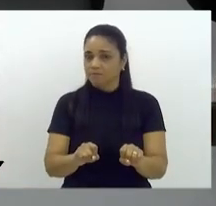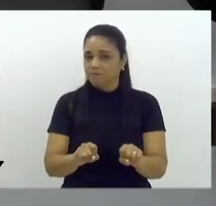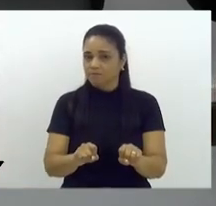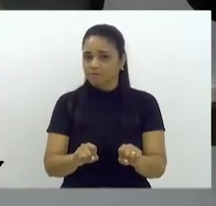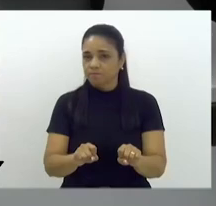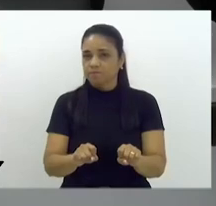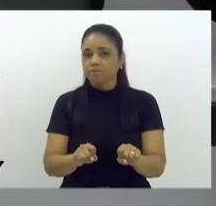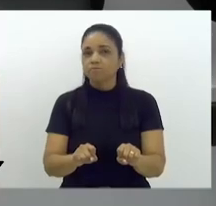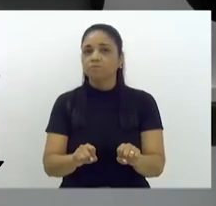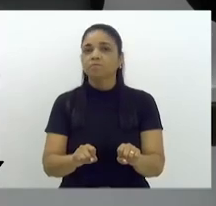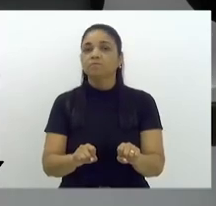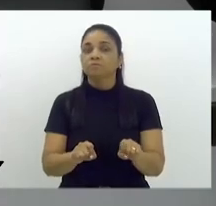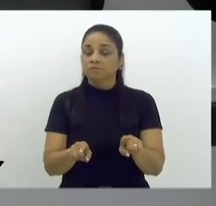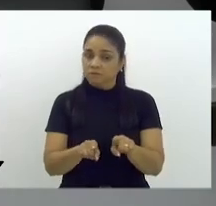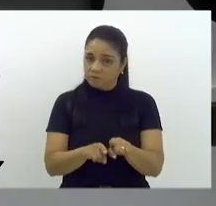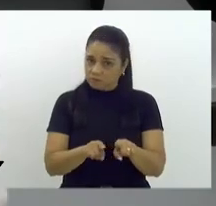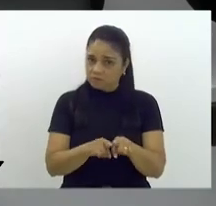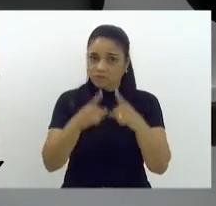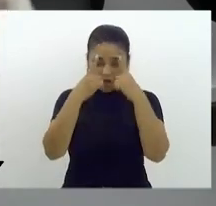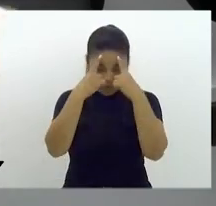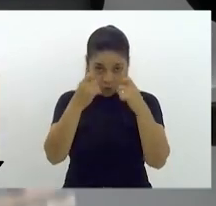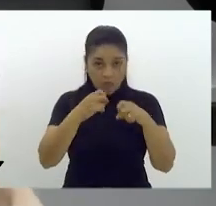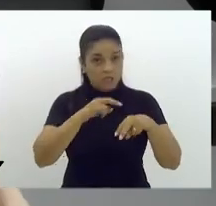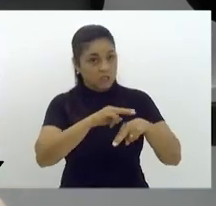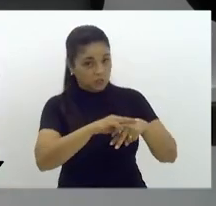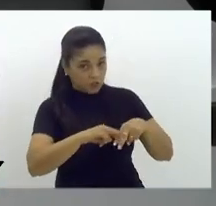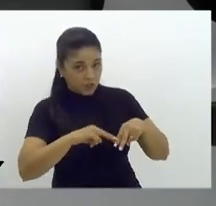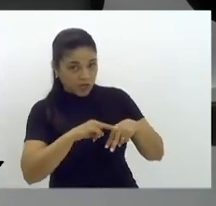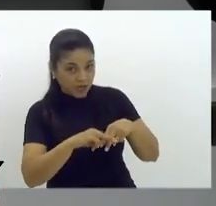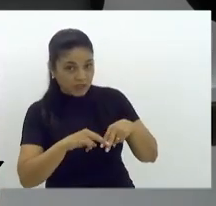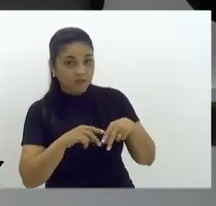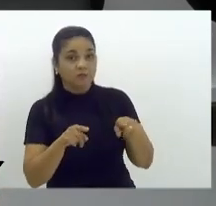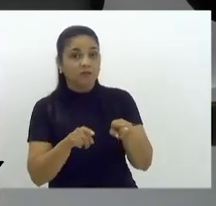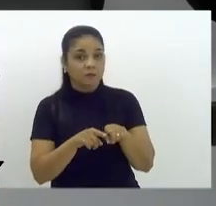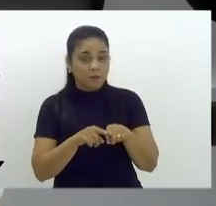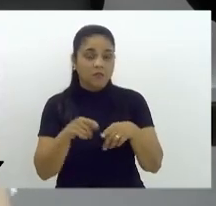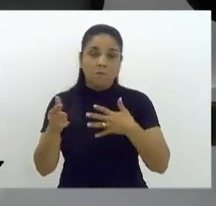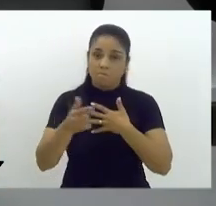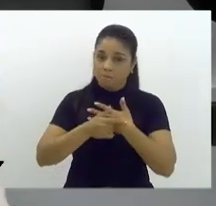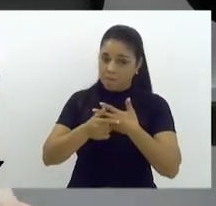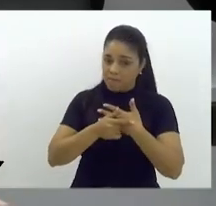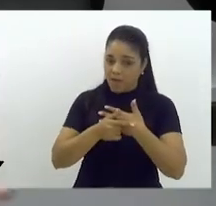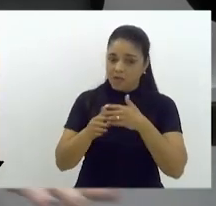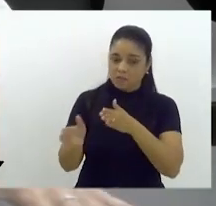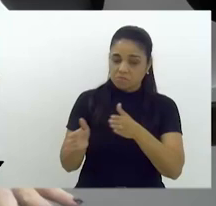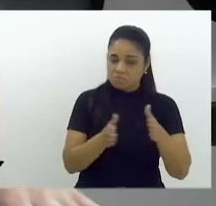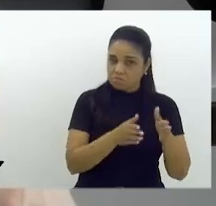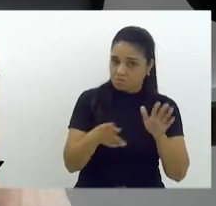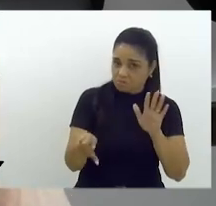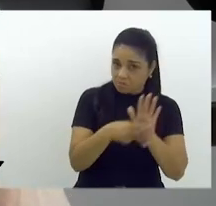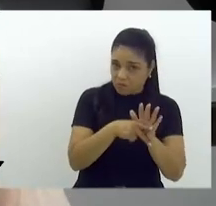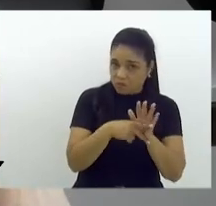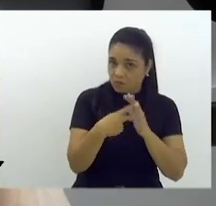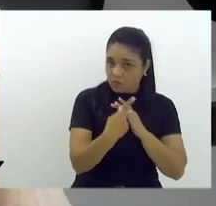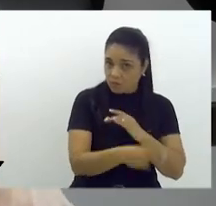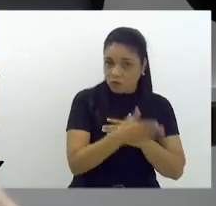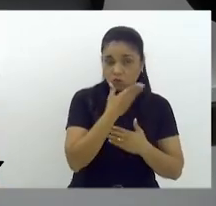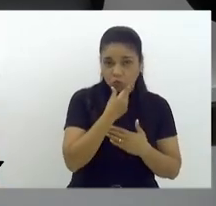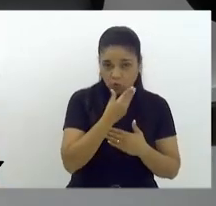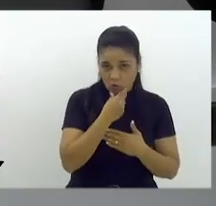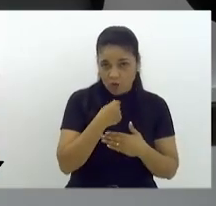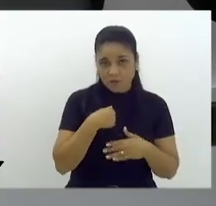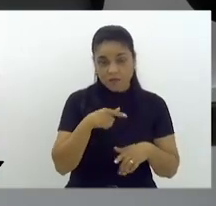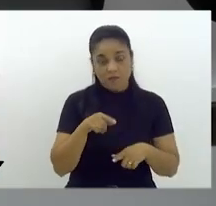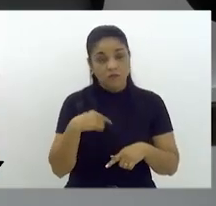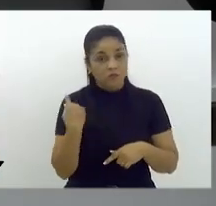homens estão também dentro da violência de gênero também há papéis reservados aos homens então a gente aprende isso né então não tô